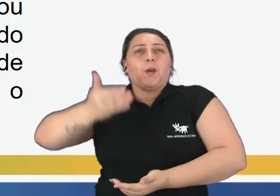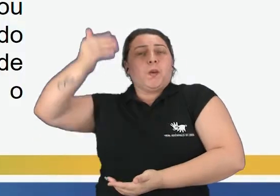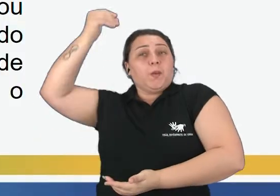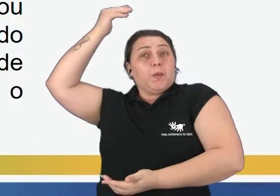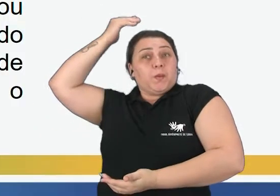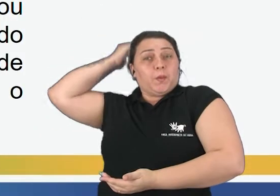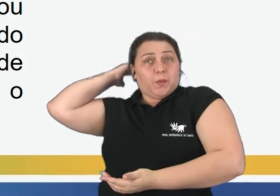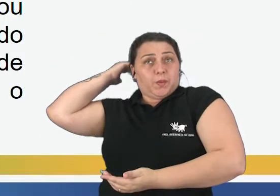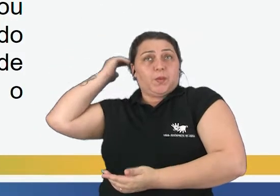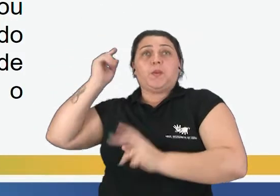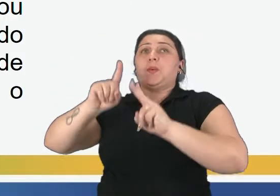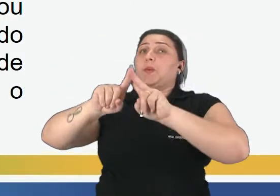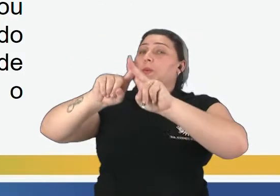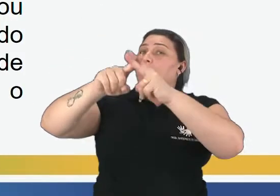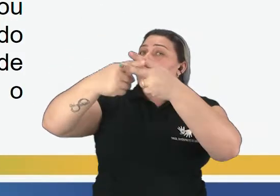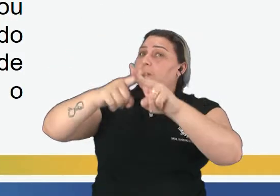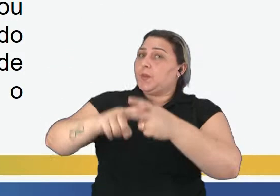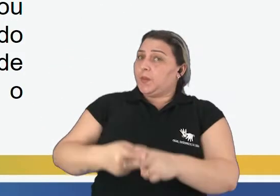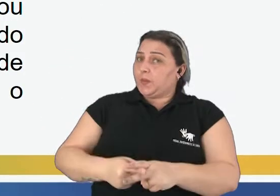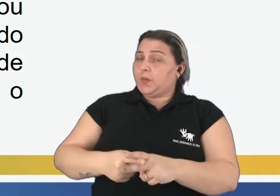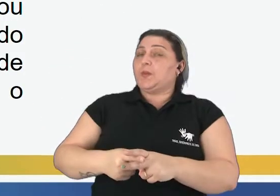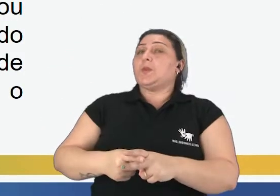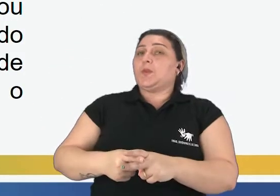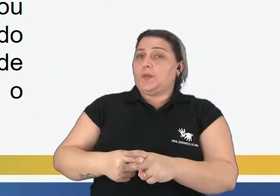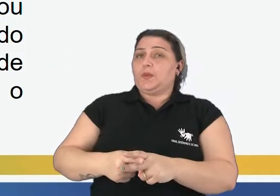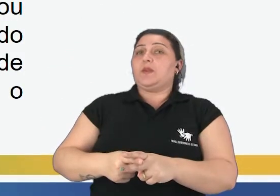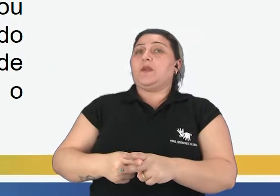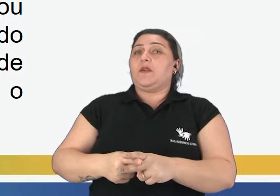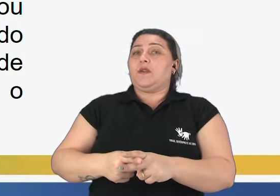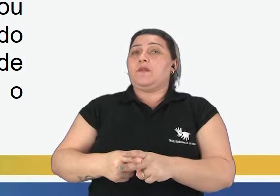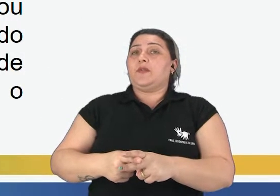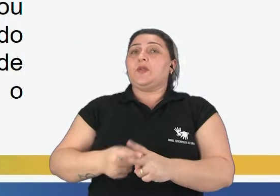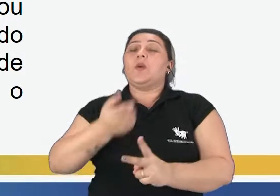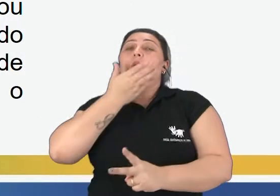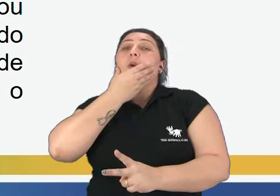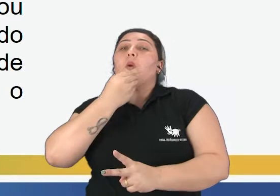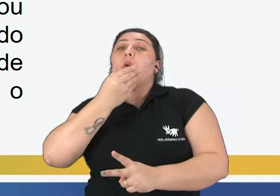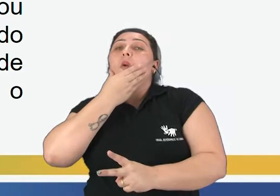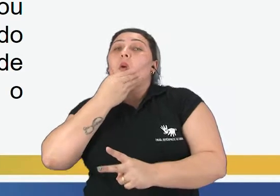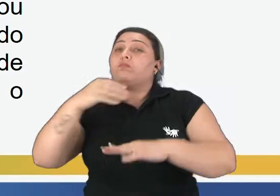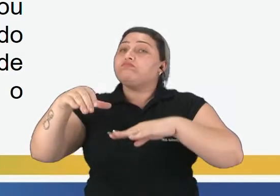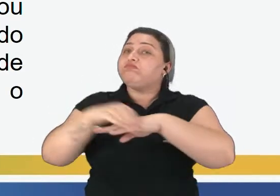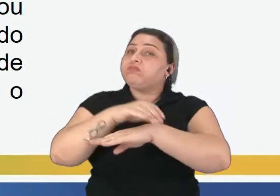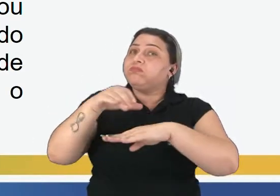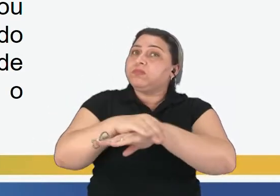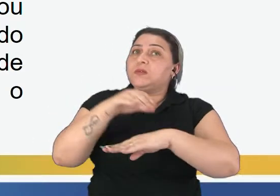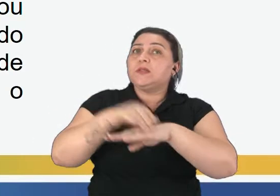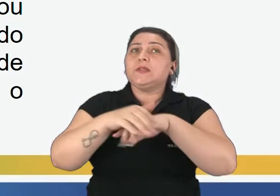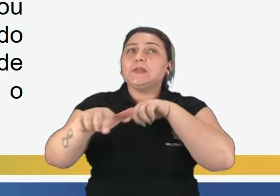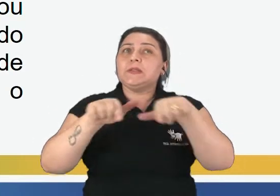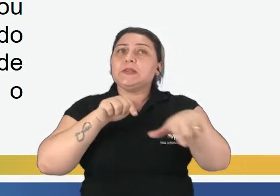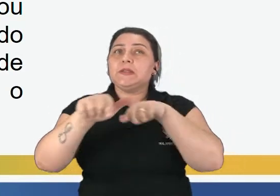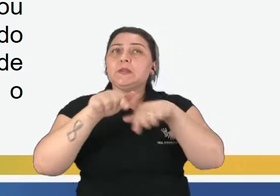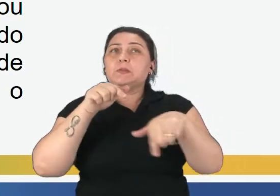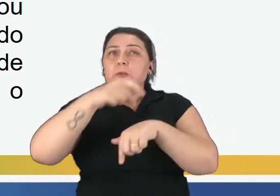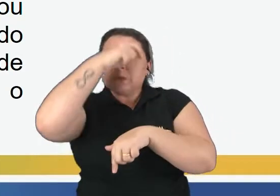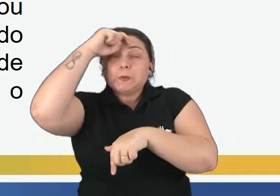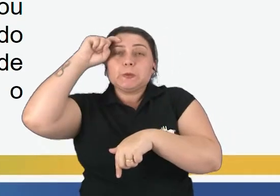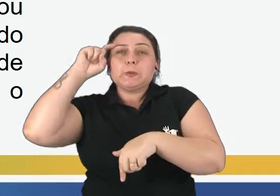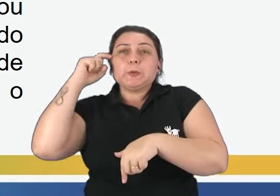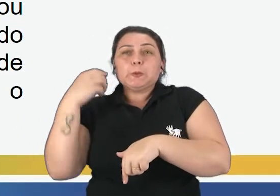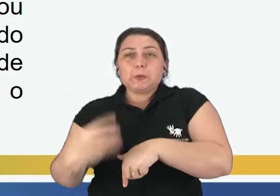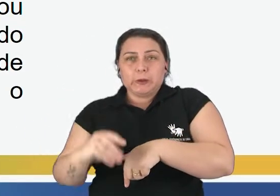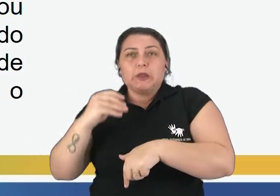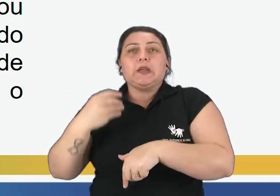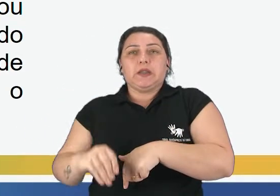O conto O Sapateiro e os Doentes. Era uma vez um sapateiro que trabalhava duro e era